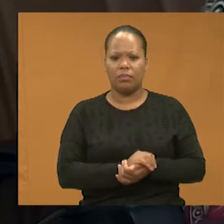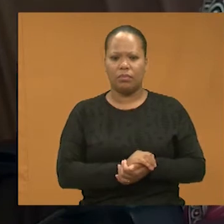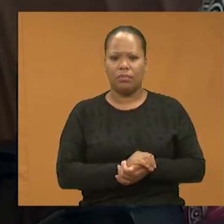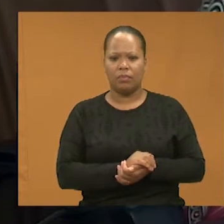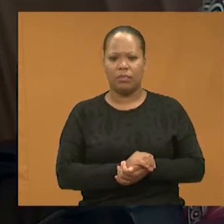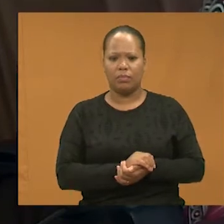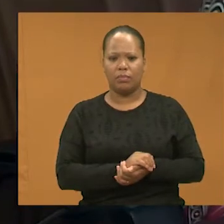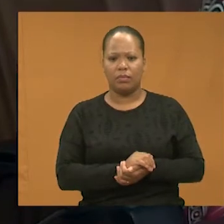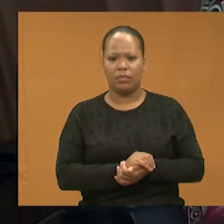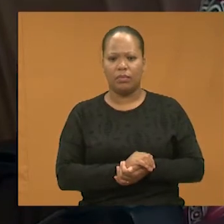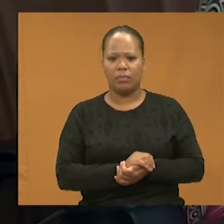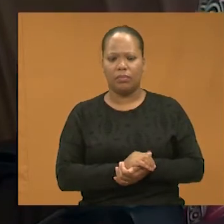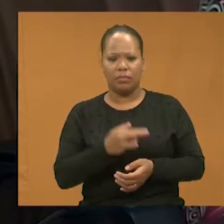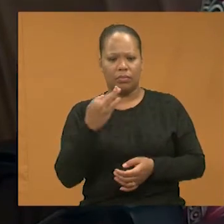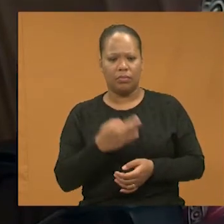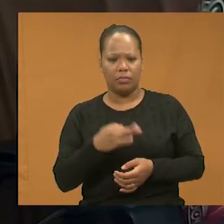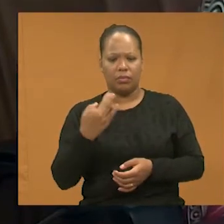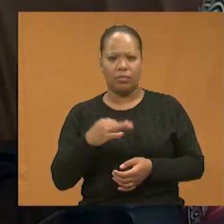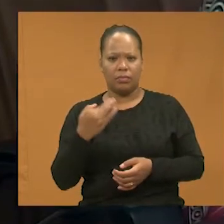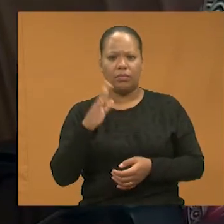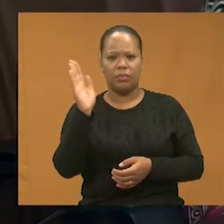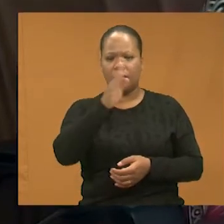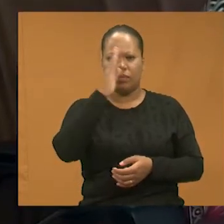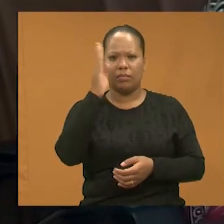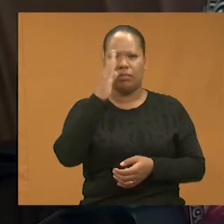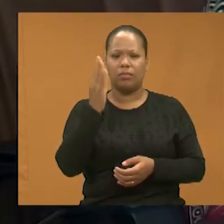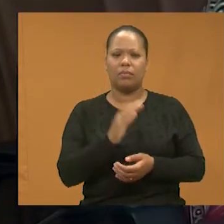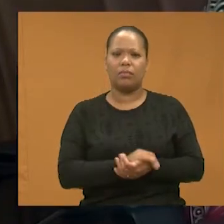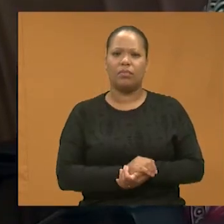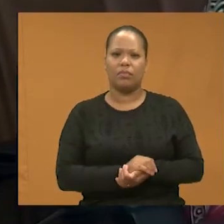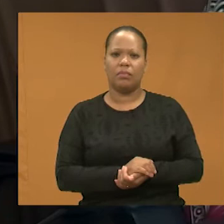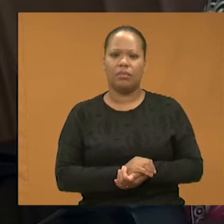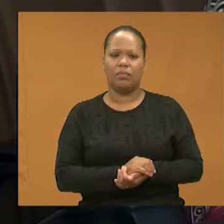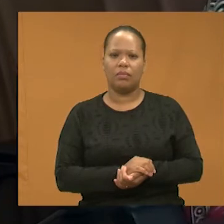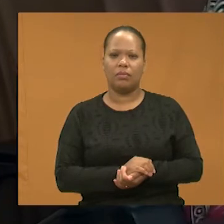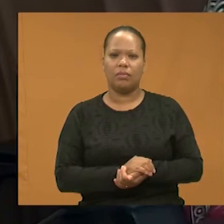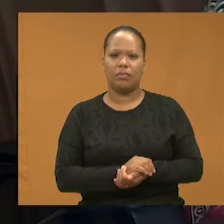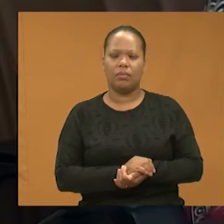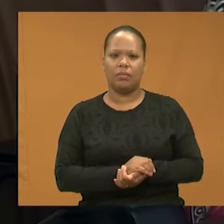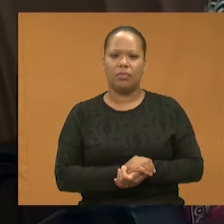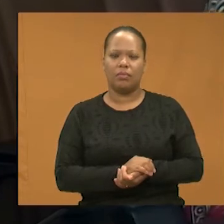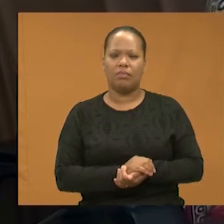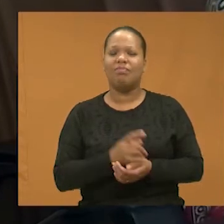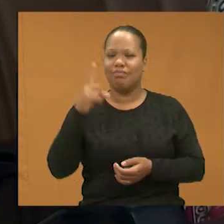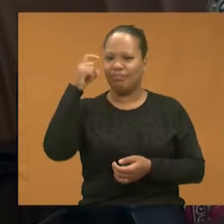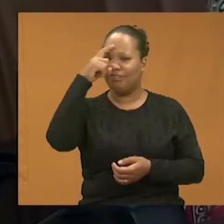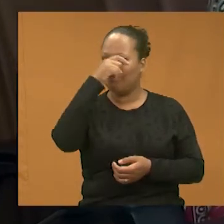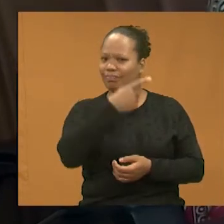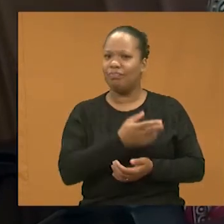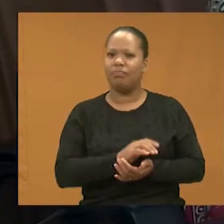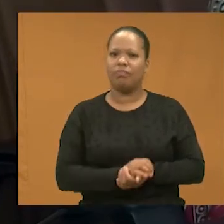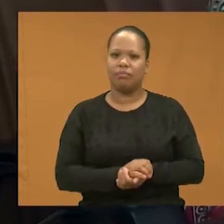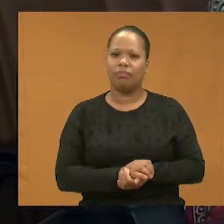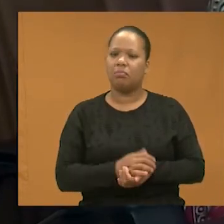agora sair tonto pela dor por não ter tido o tratamento adequado, né, é complicado. Então